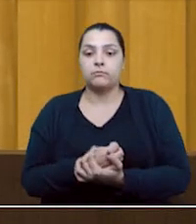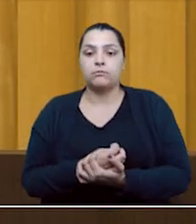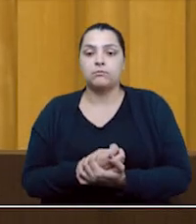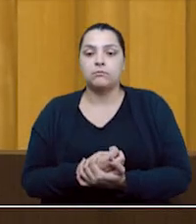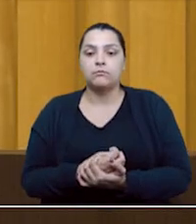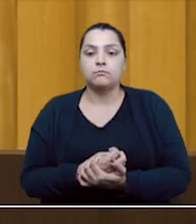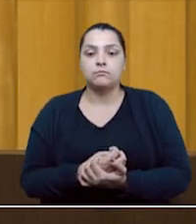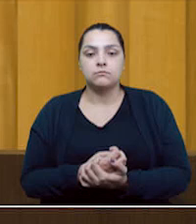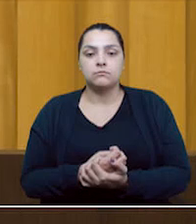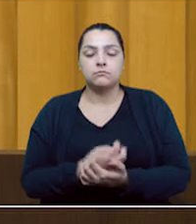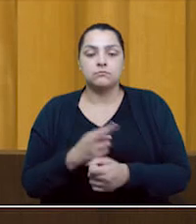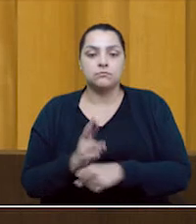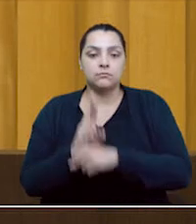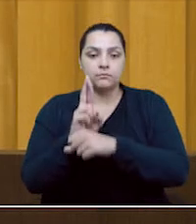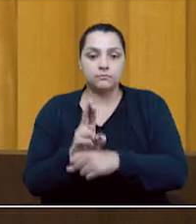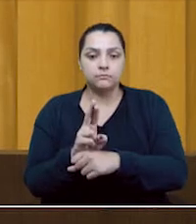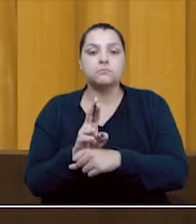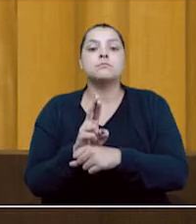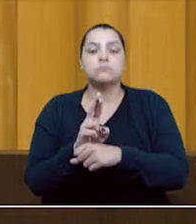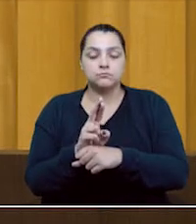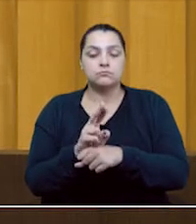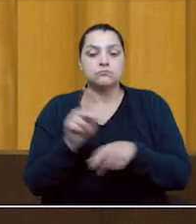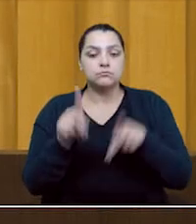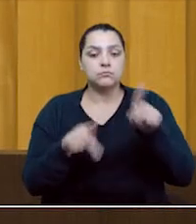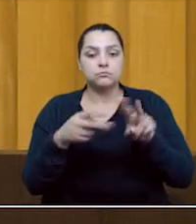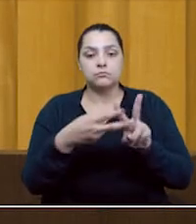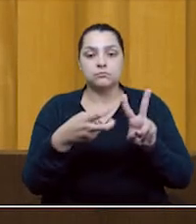a representação de quilombos e de povos indígenas,